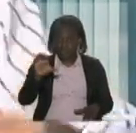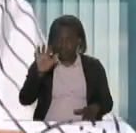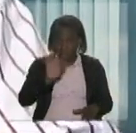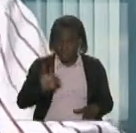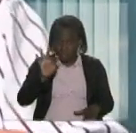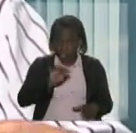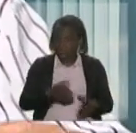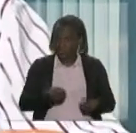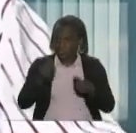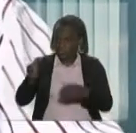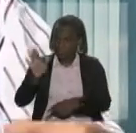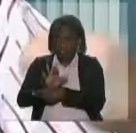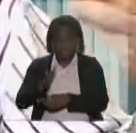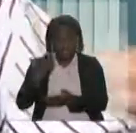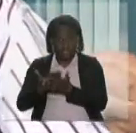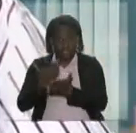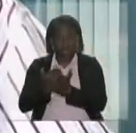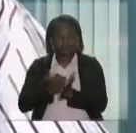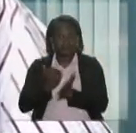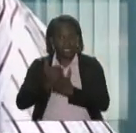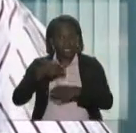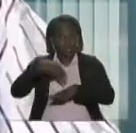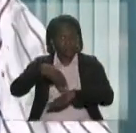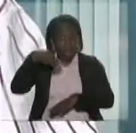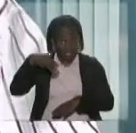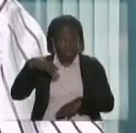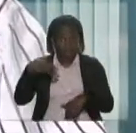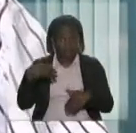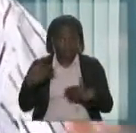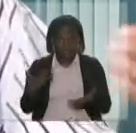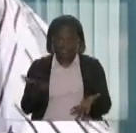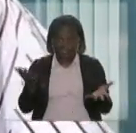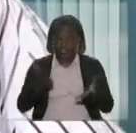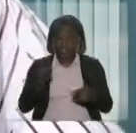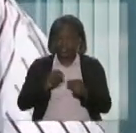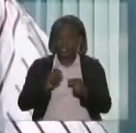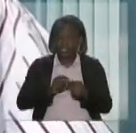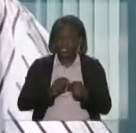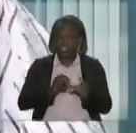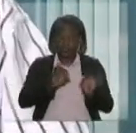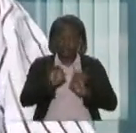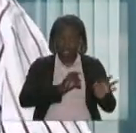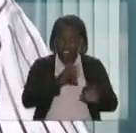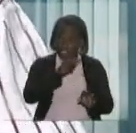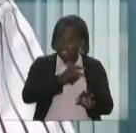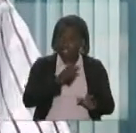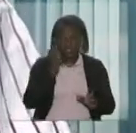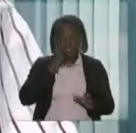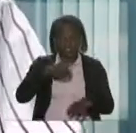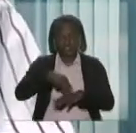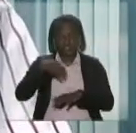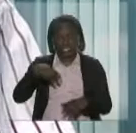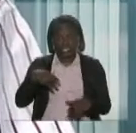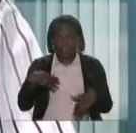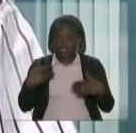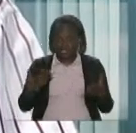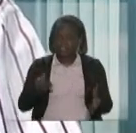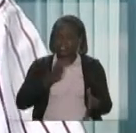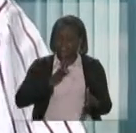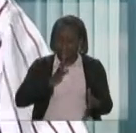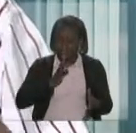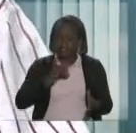causa desse projeto de mestrado fazendo mestrado em cima deste projeto quer dizer a gente tem o